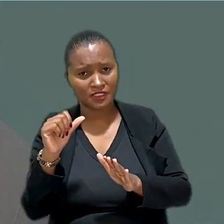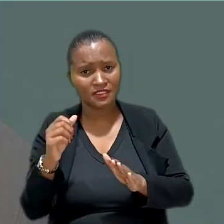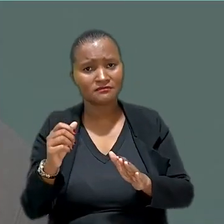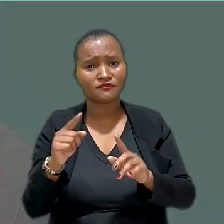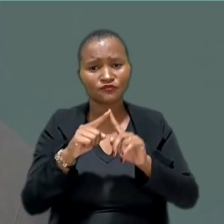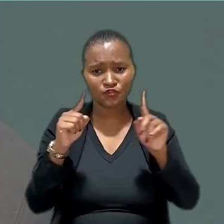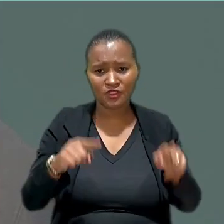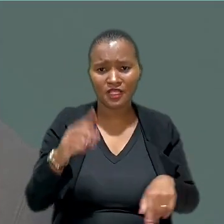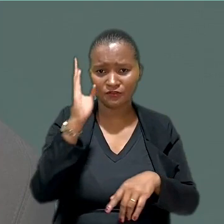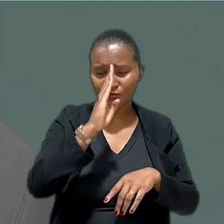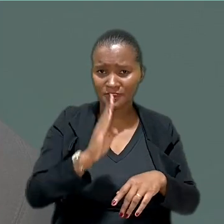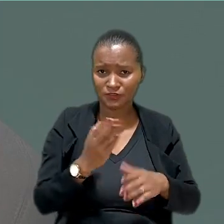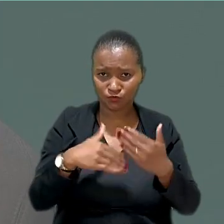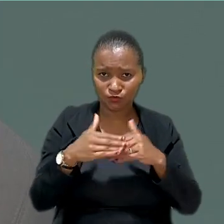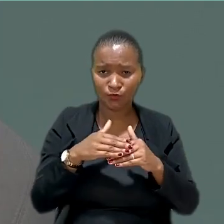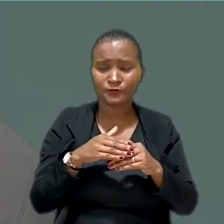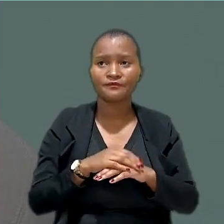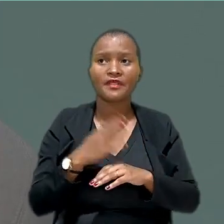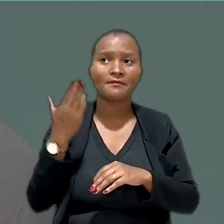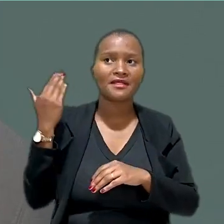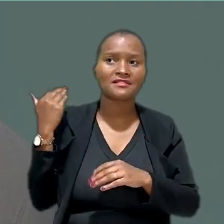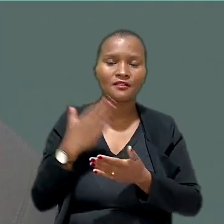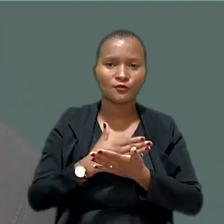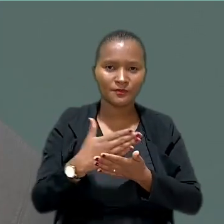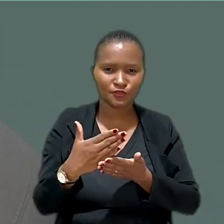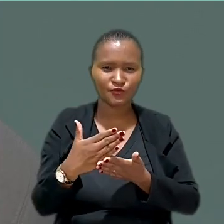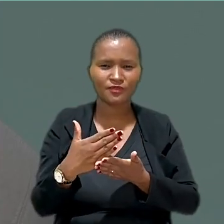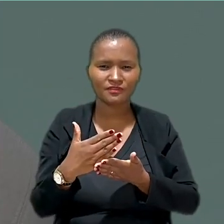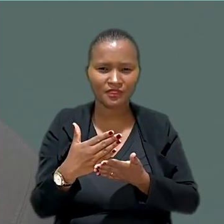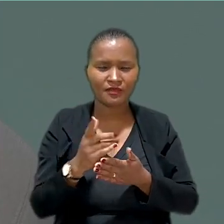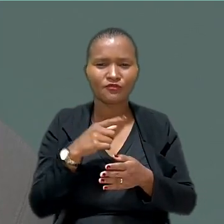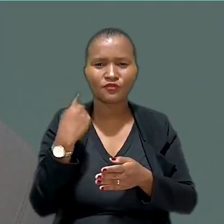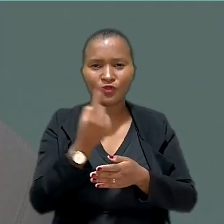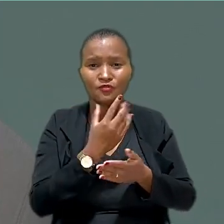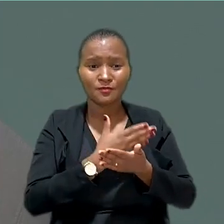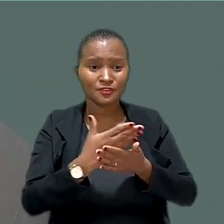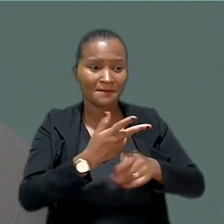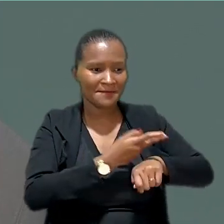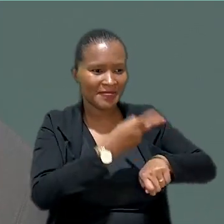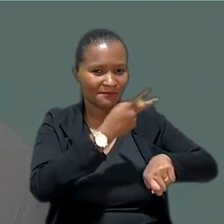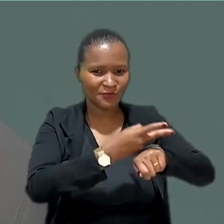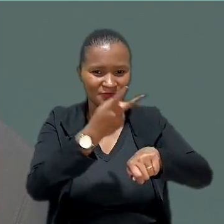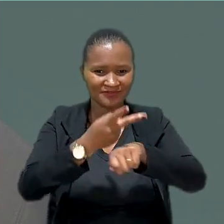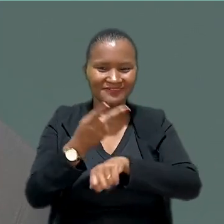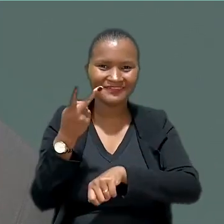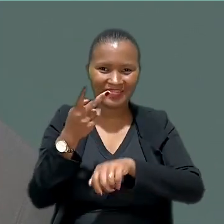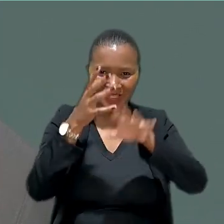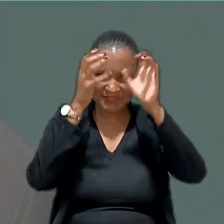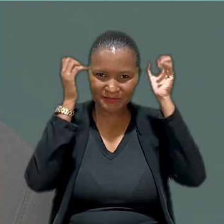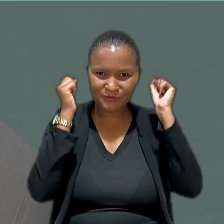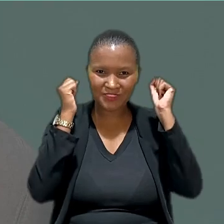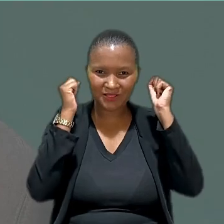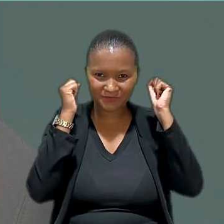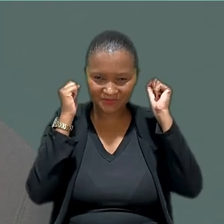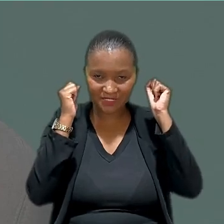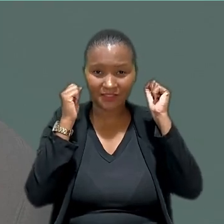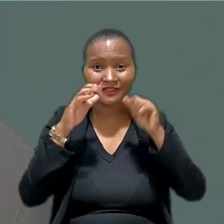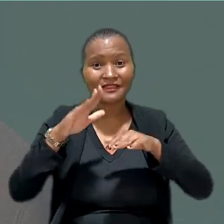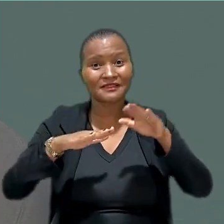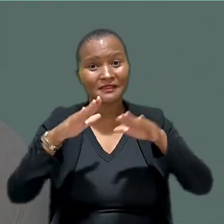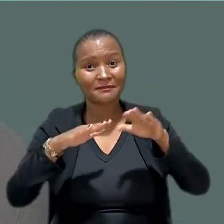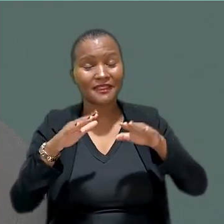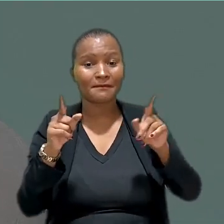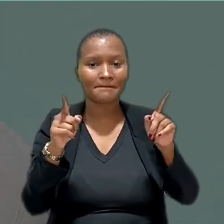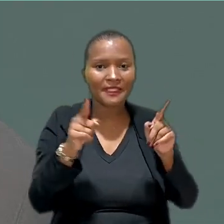inteiro. Desde que começou, logo desde o início, nós passamos a premiar os tribunais, que são classificados de acordo com o